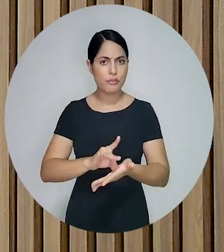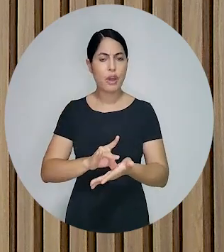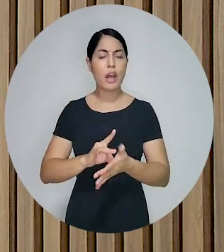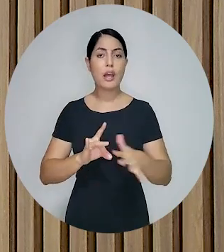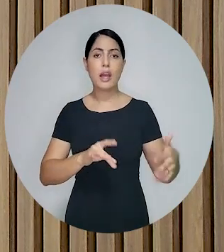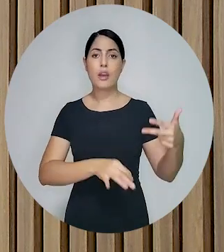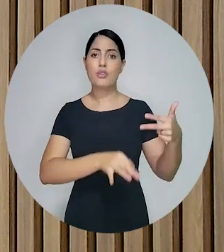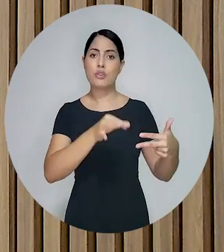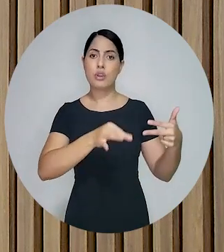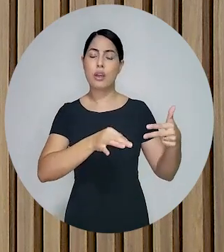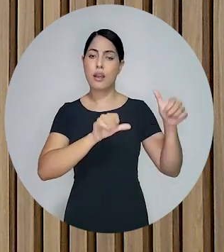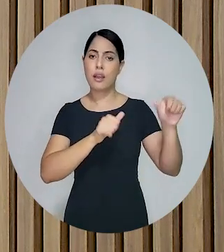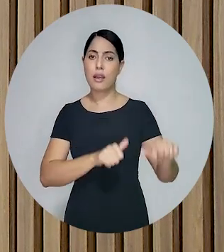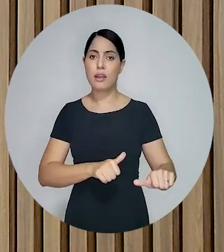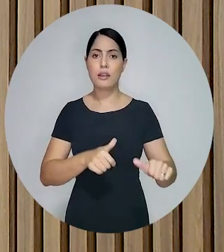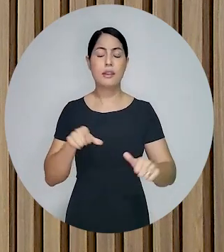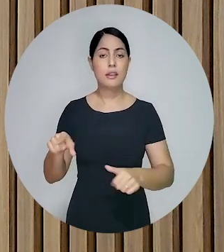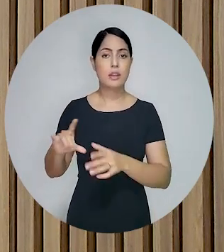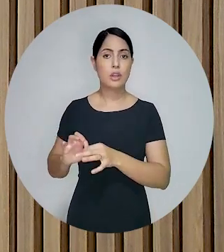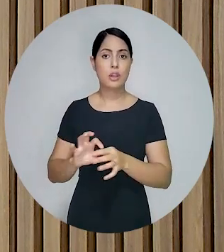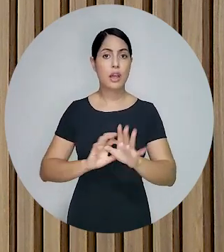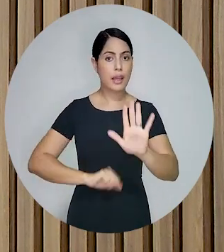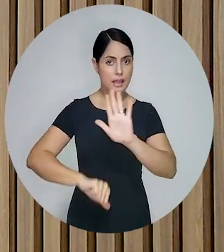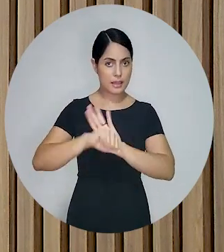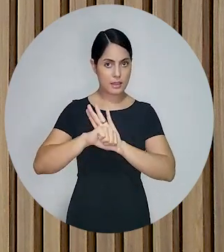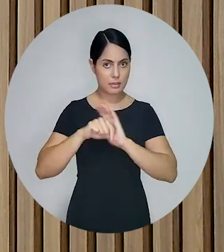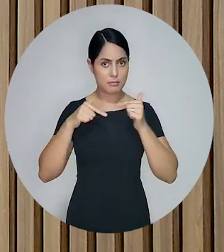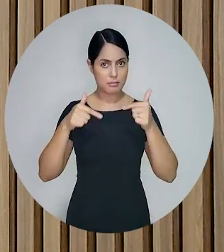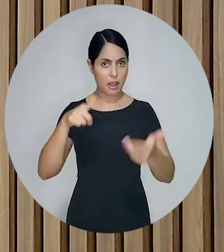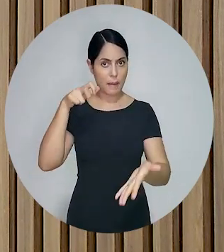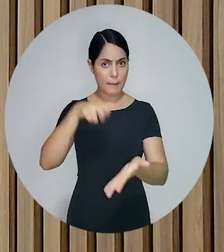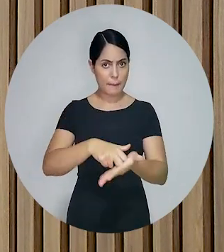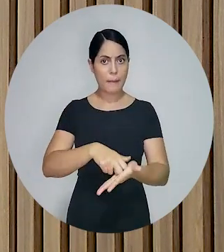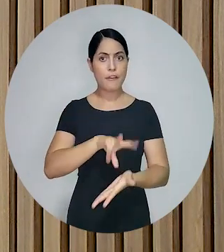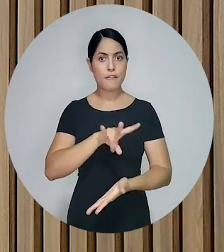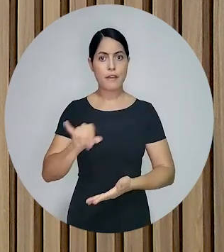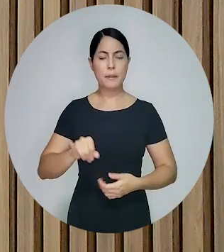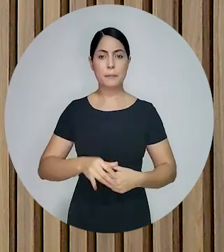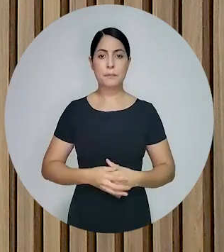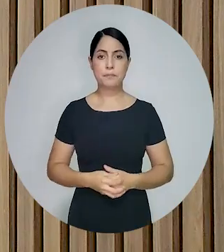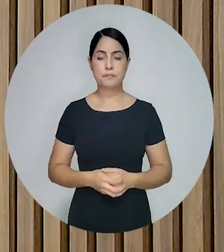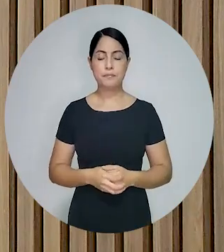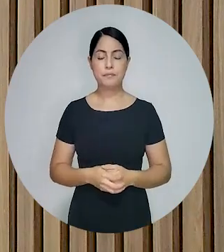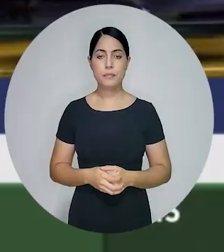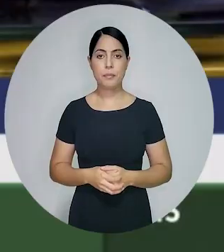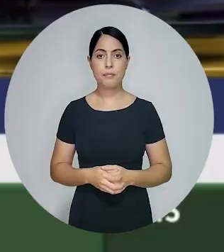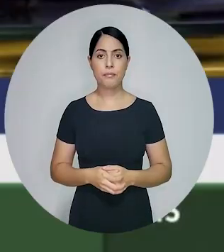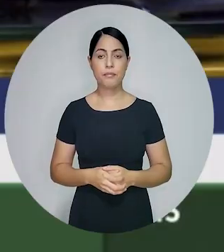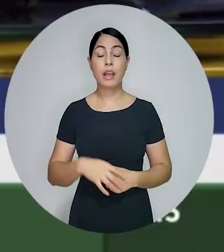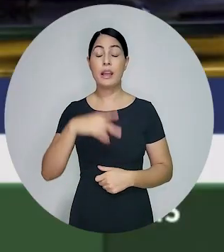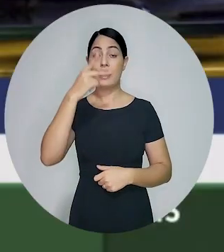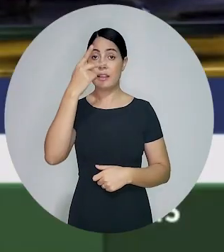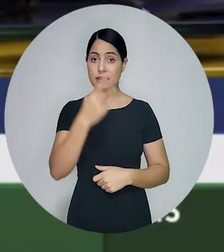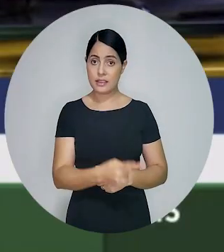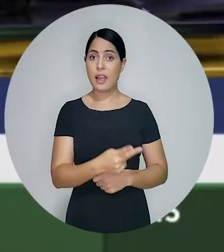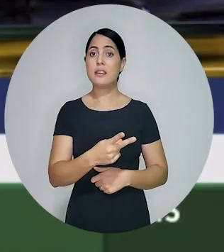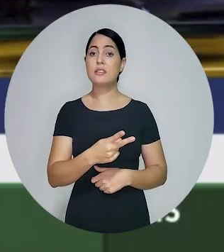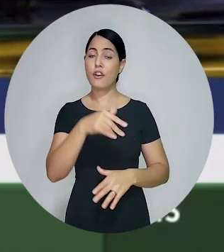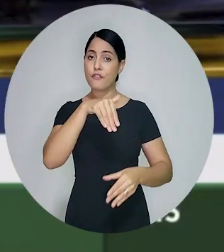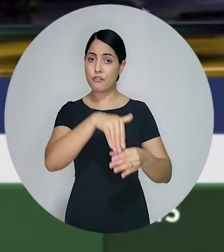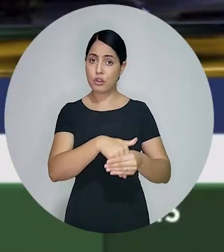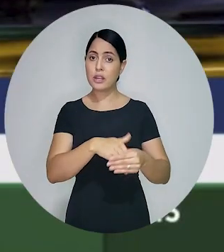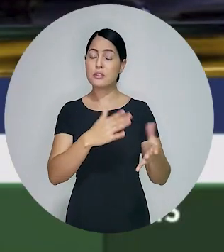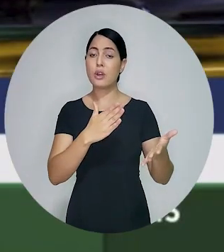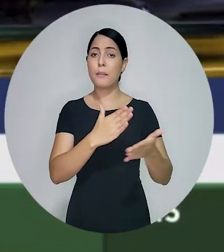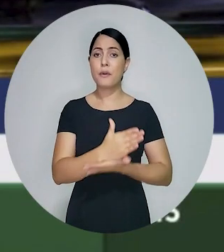de provas periciadas e validadas pelo Poder Judiciário, sob pena da prática de crime. O resultado final dessa